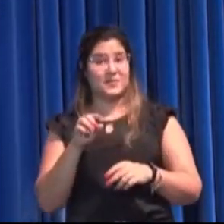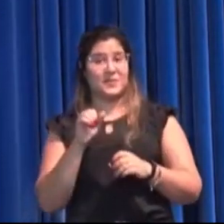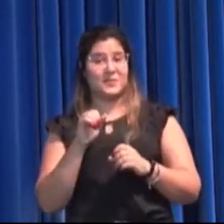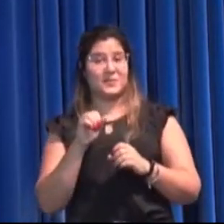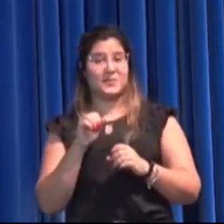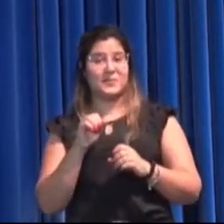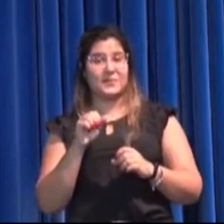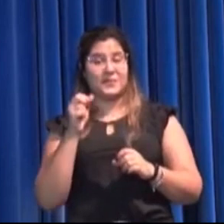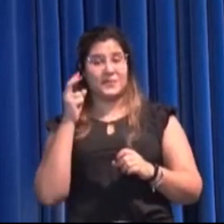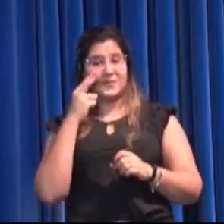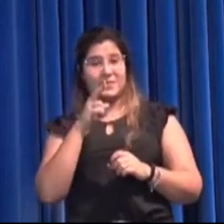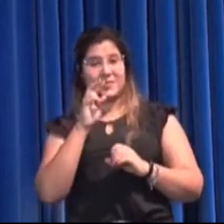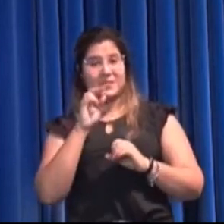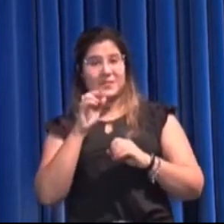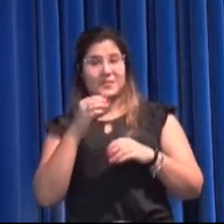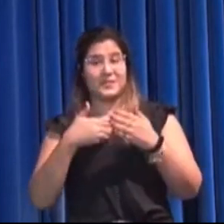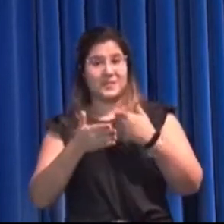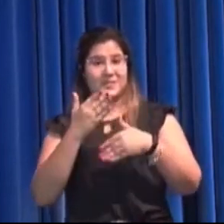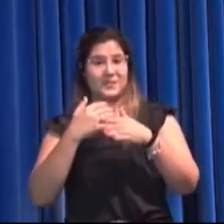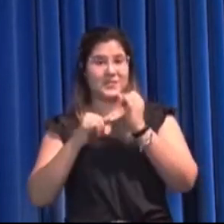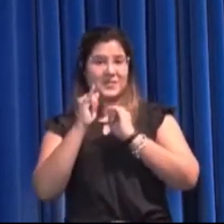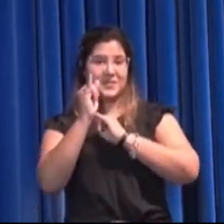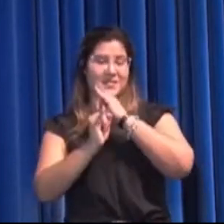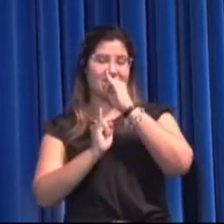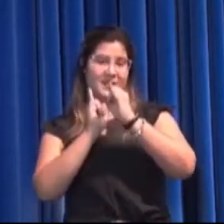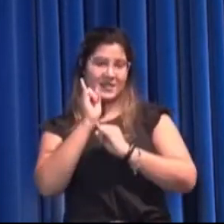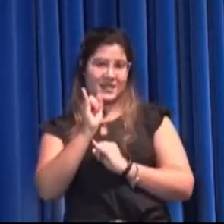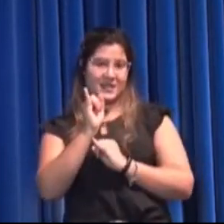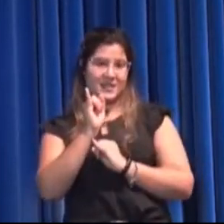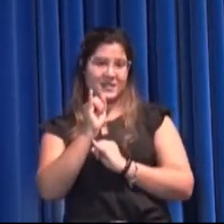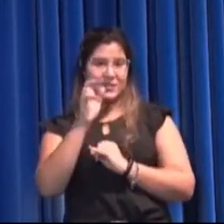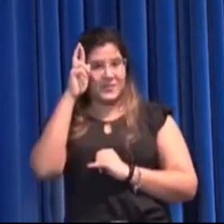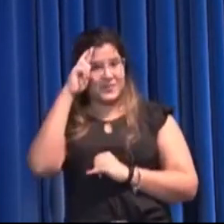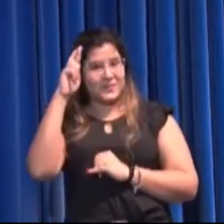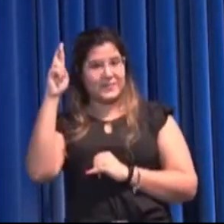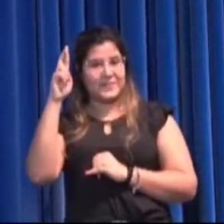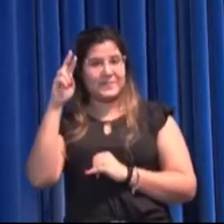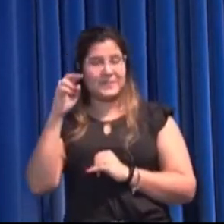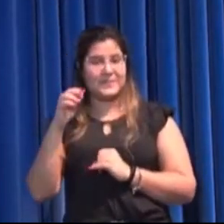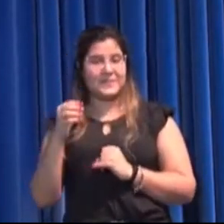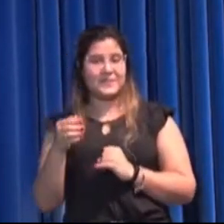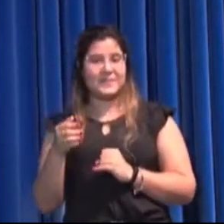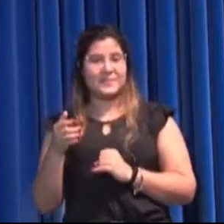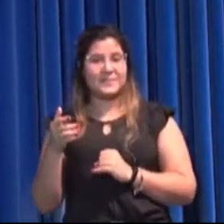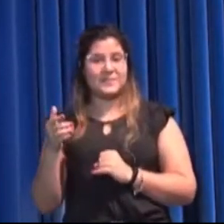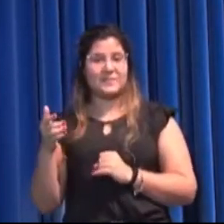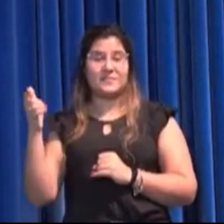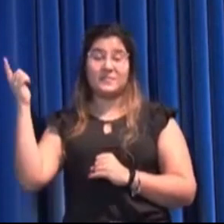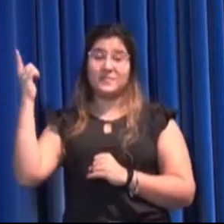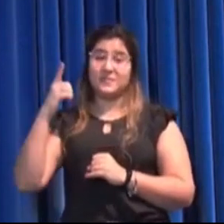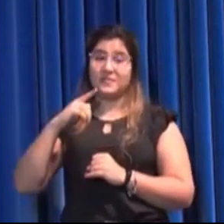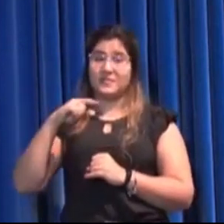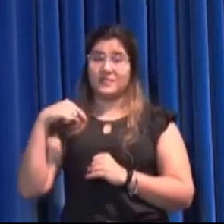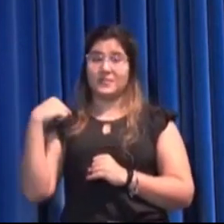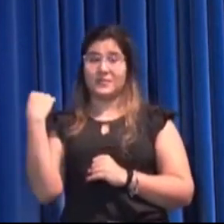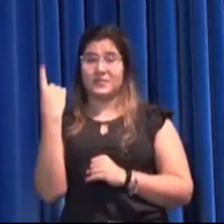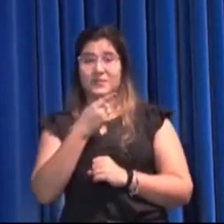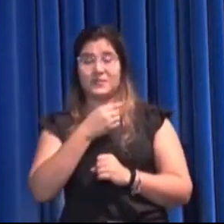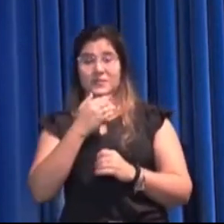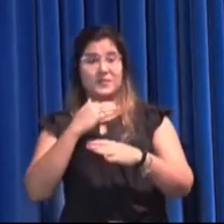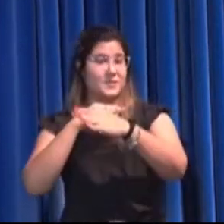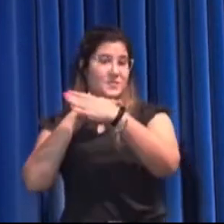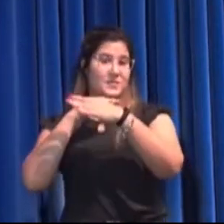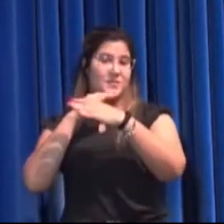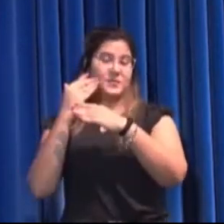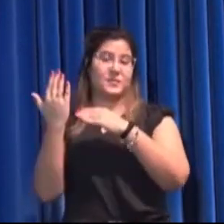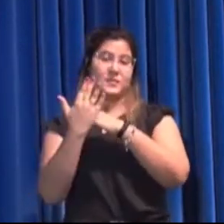acompanhando pela internet. Que o Senhor venha em nosso socorro esta noite, que o